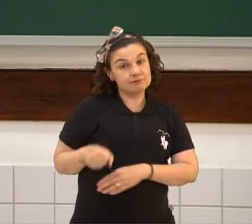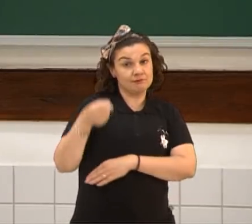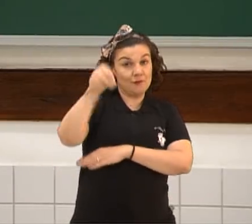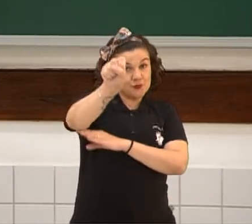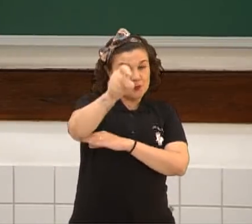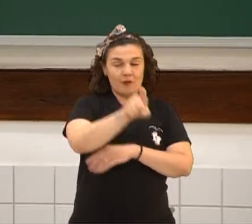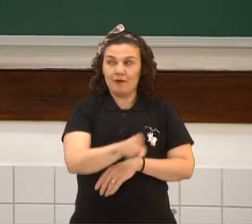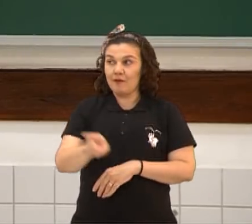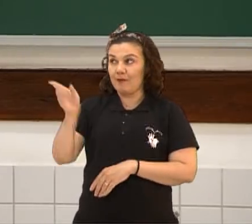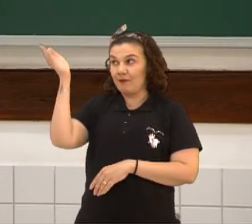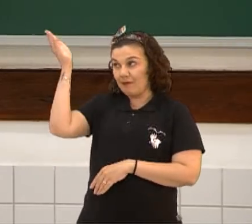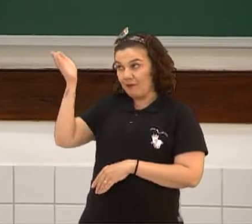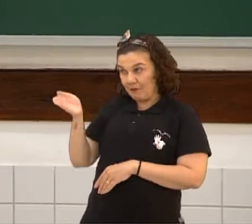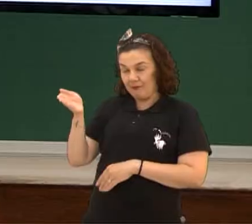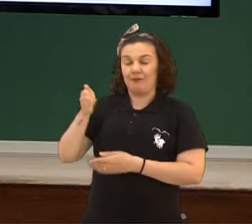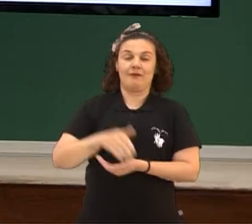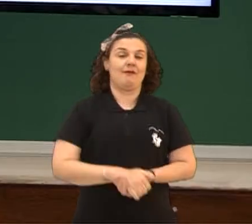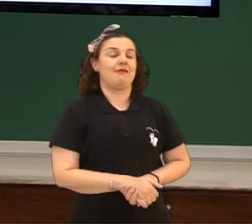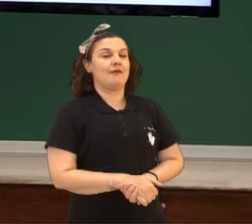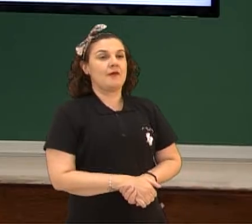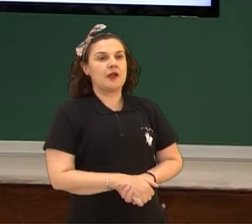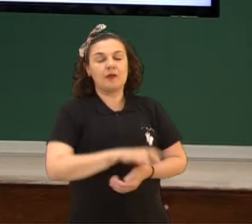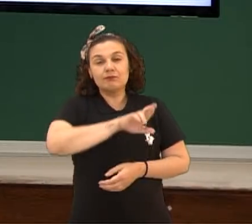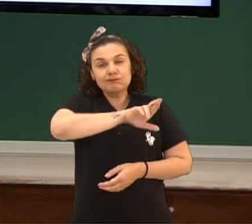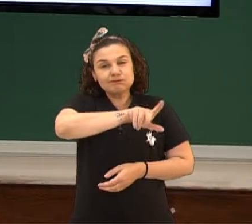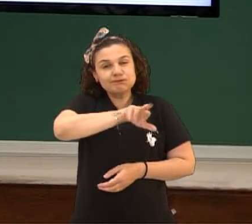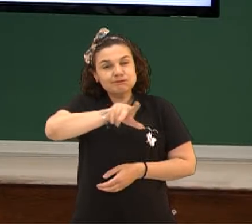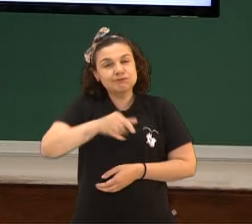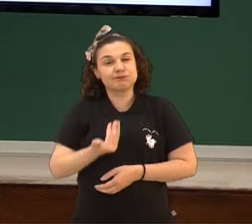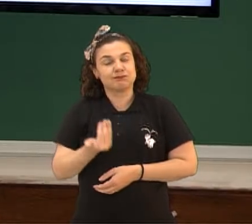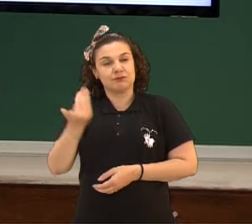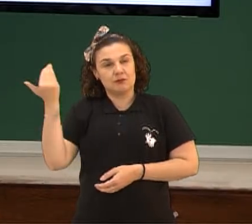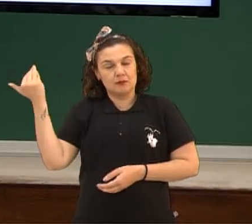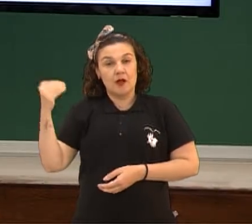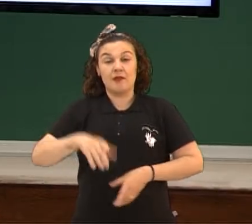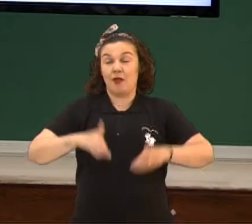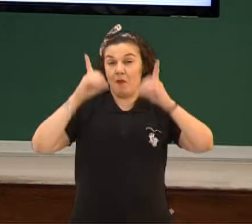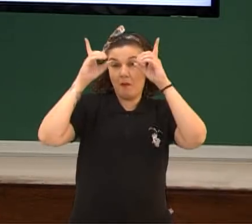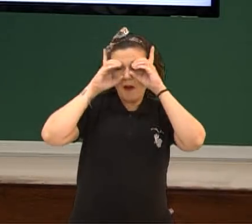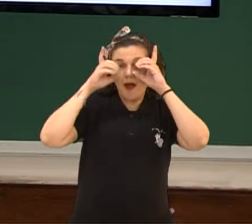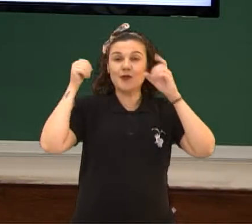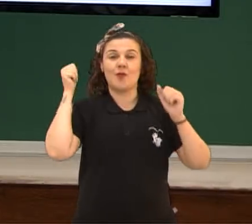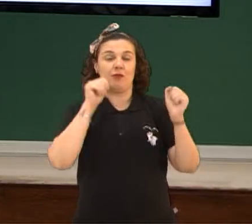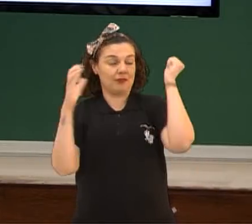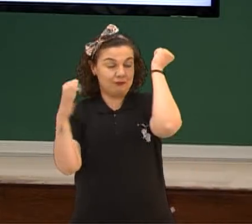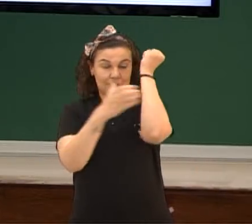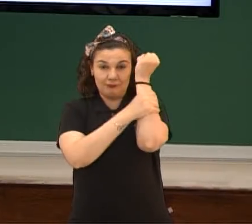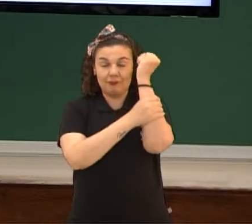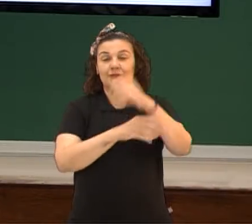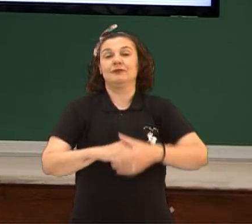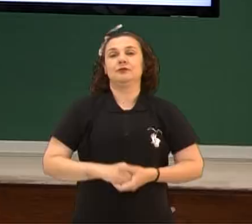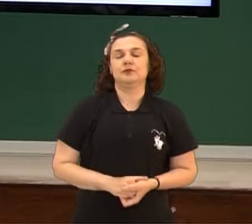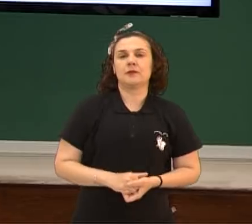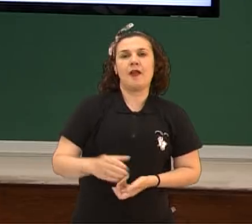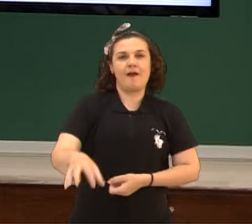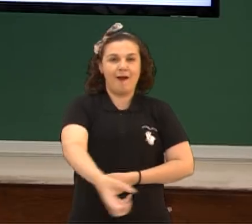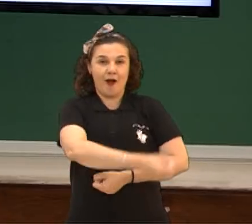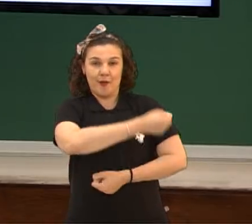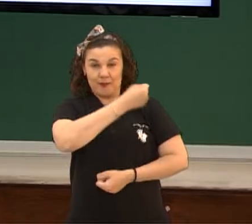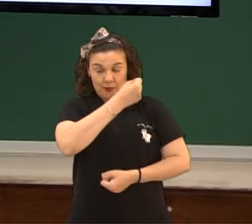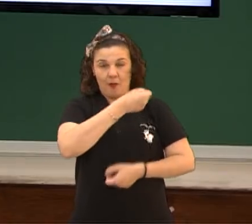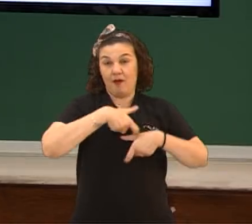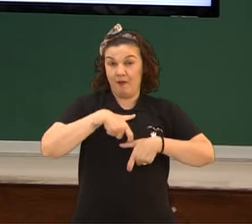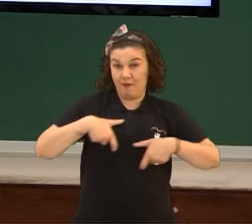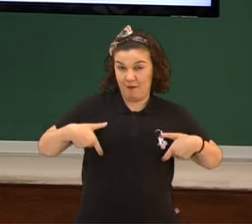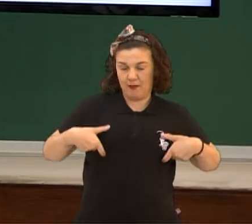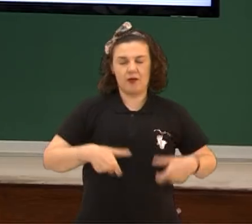Que estão retratados aqui para vocês. Então ali temos vários super-heróis, citando ali temos Batman, Mulher Maravilha, Capitão América da